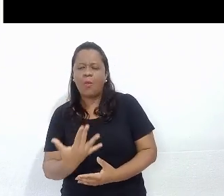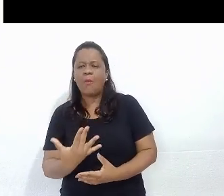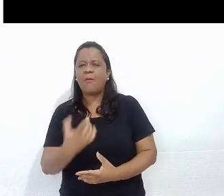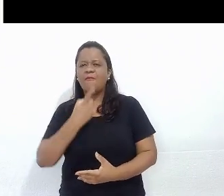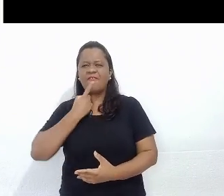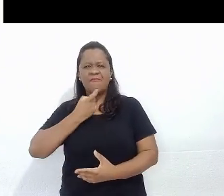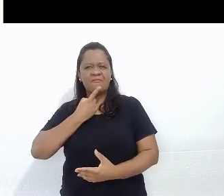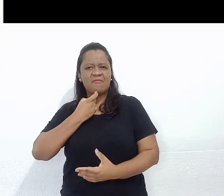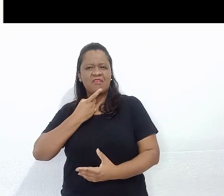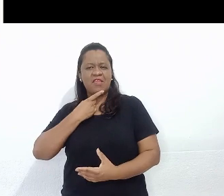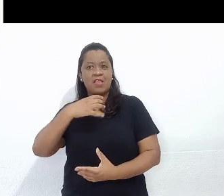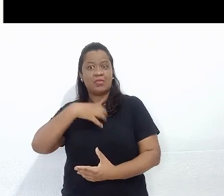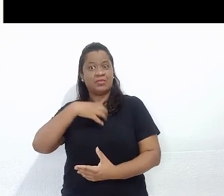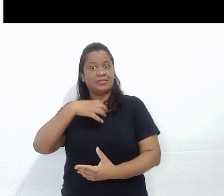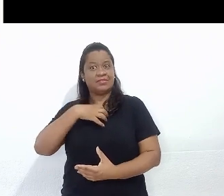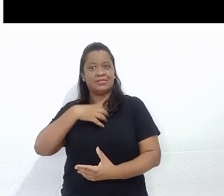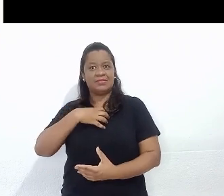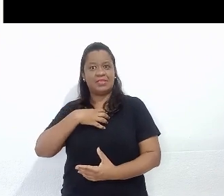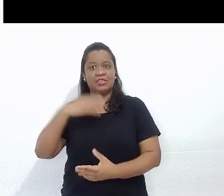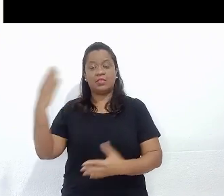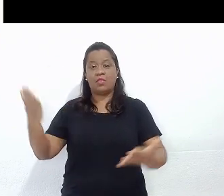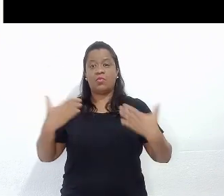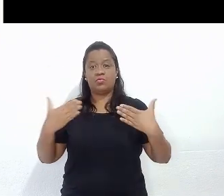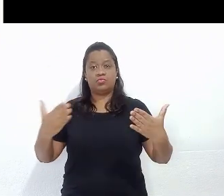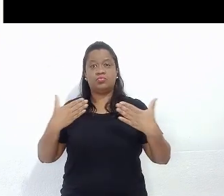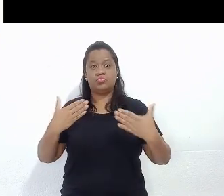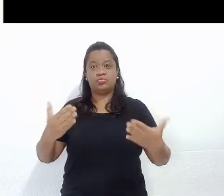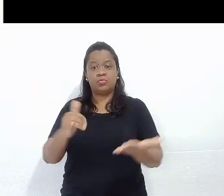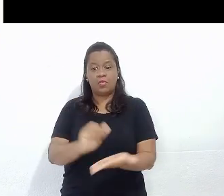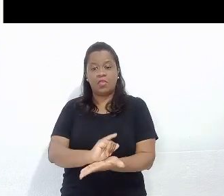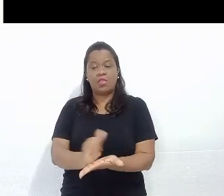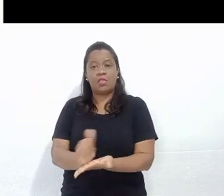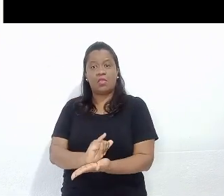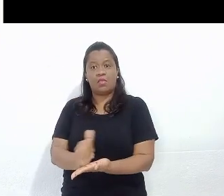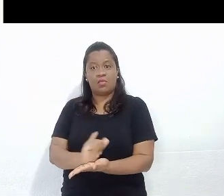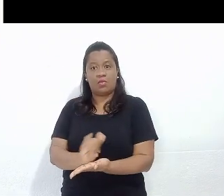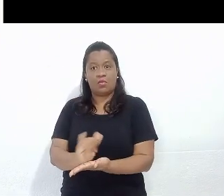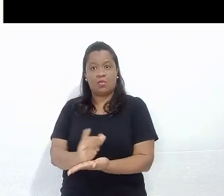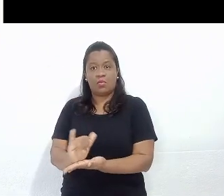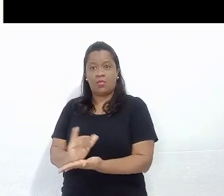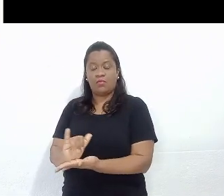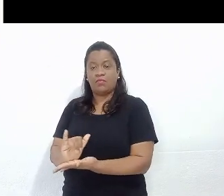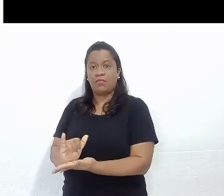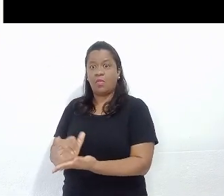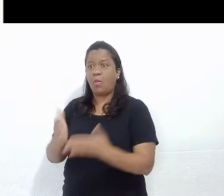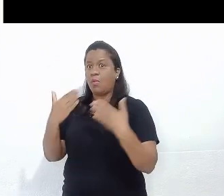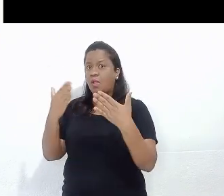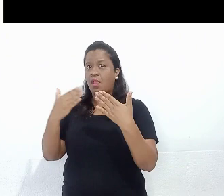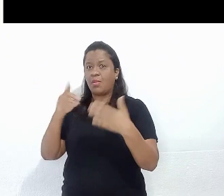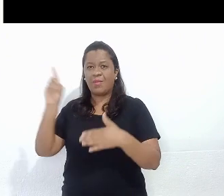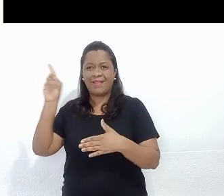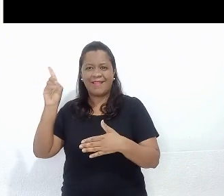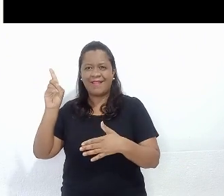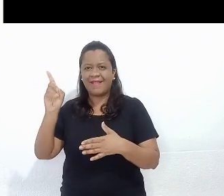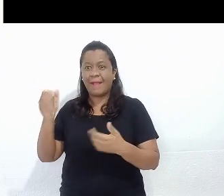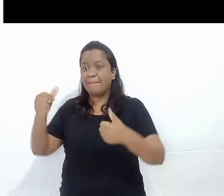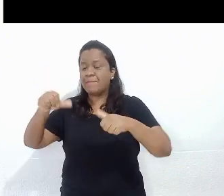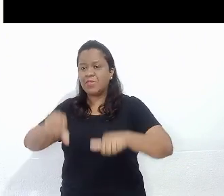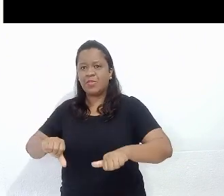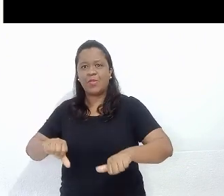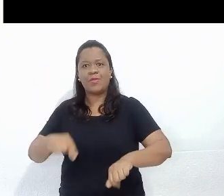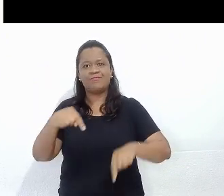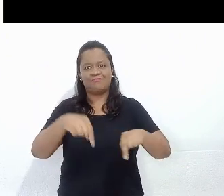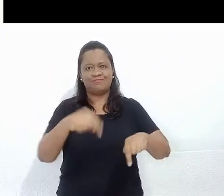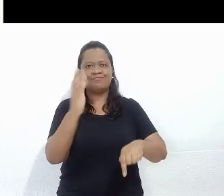sente, ele mostra o verão em Nova York, então assim, um calor incrível, o verão lá é pior que o Rio de Janeiro, e é muito prédio,